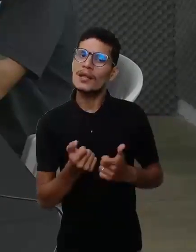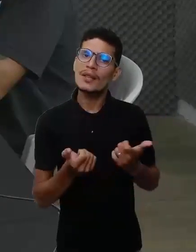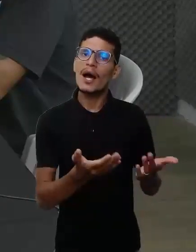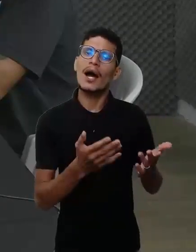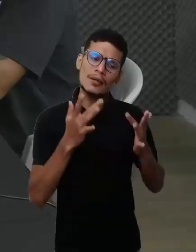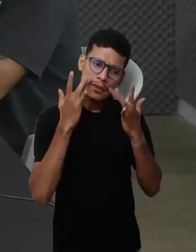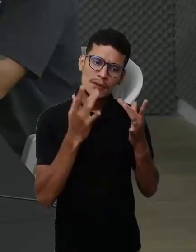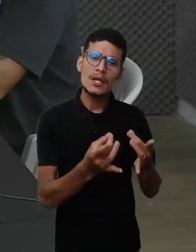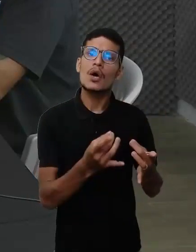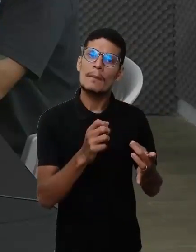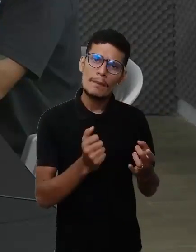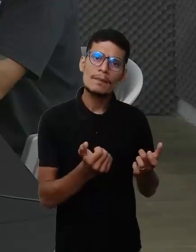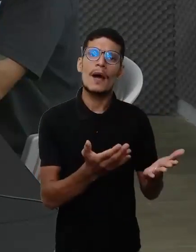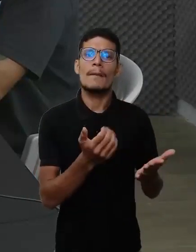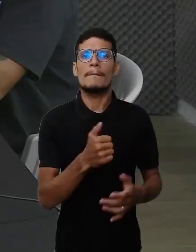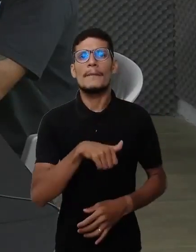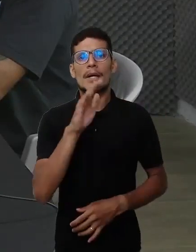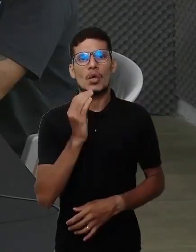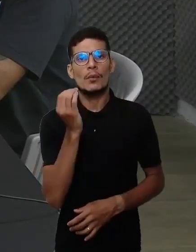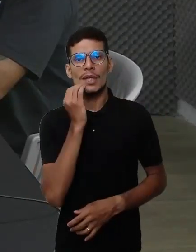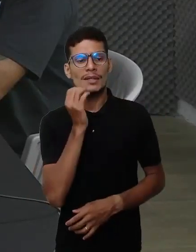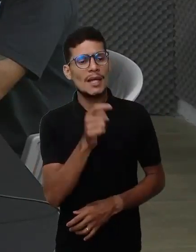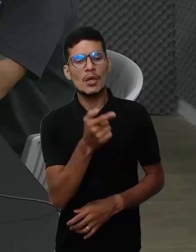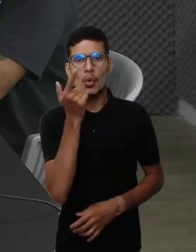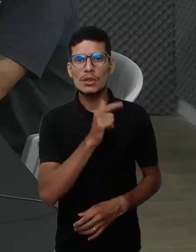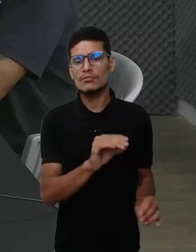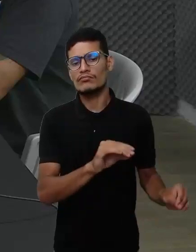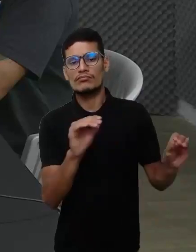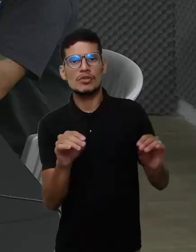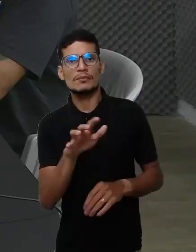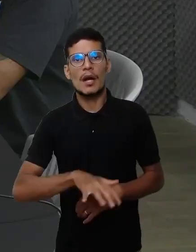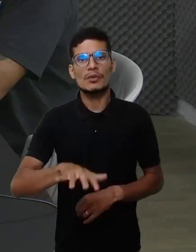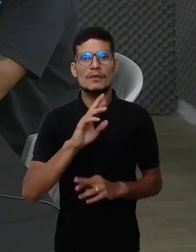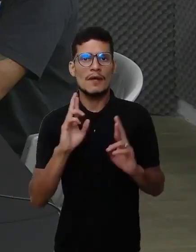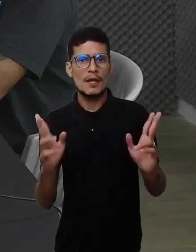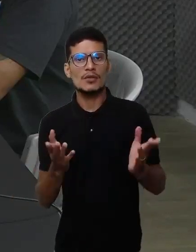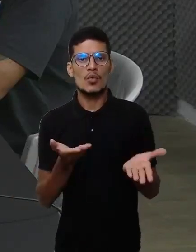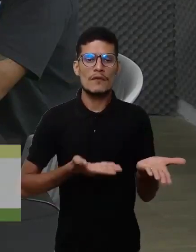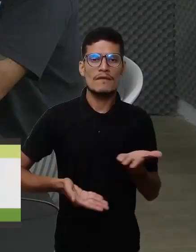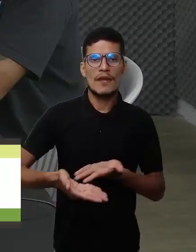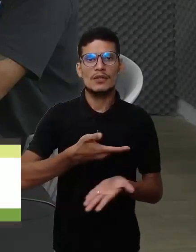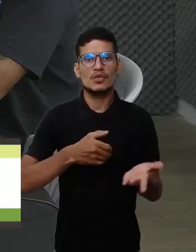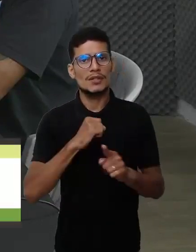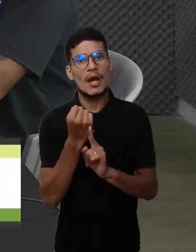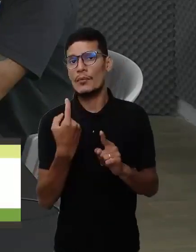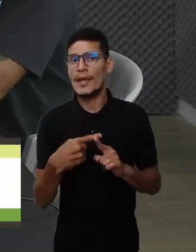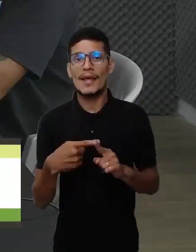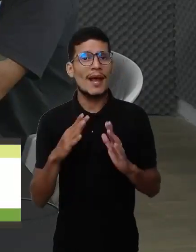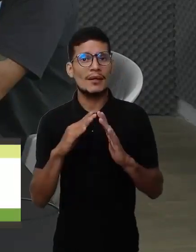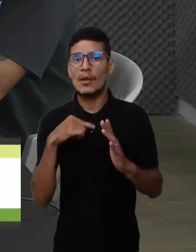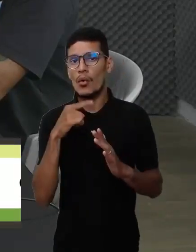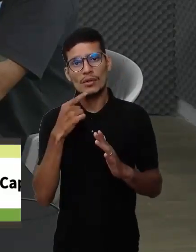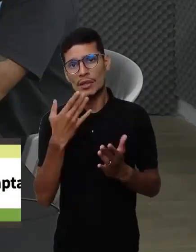atenção, que vai dar ele mais oportunidades, vai colocar ele ou ela num espaço diferente, de convivência social, porque em casa ele não estava conseguindo estudar,